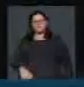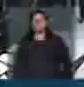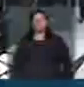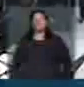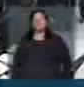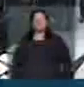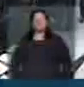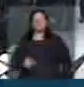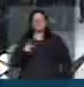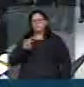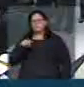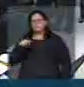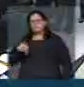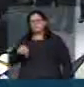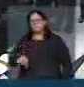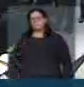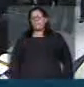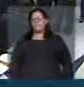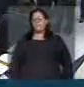Como vota o PEM?